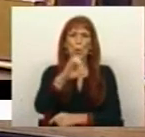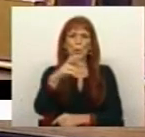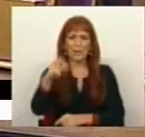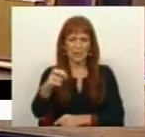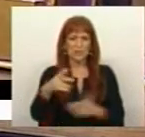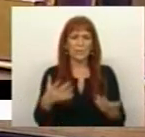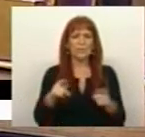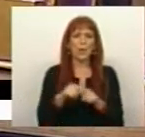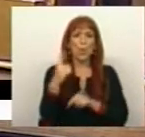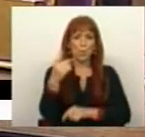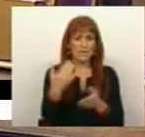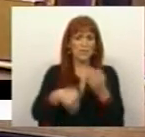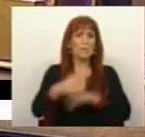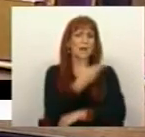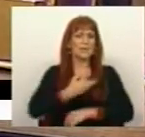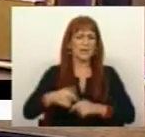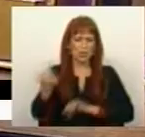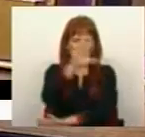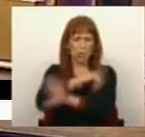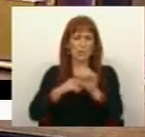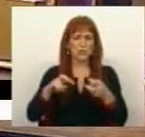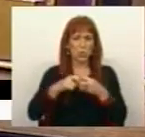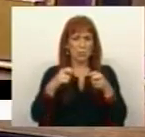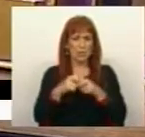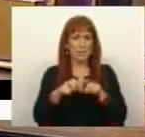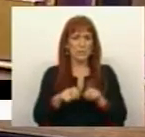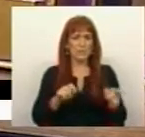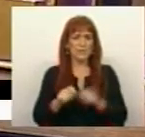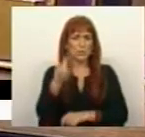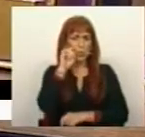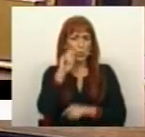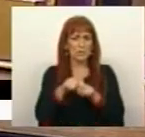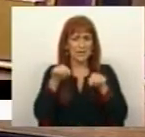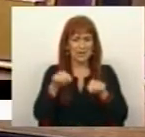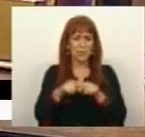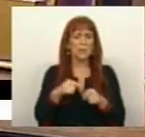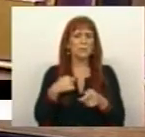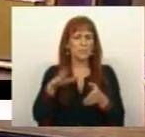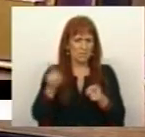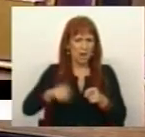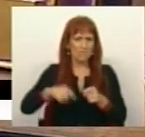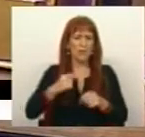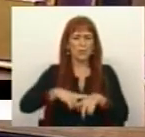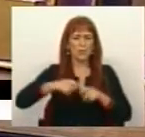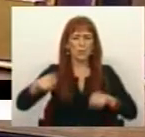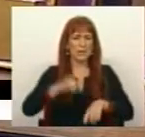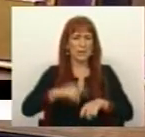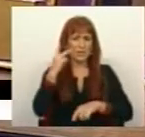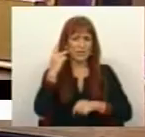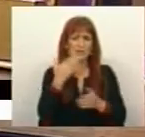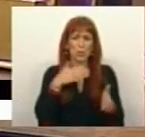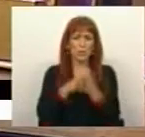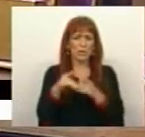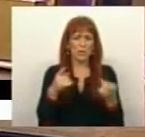1981 e 83, e de uma das mais antigas da Europa, com problemas de segurança daí recorrentes. Prolongar o seu período de vida